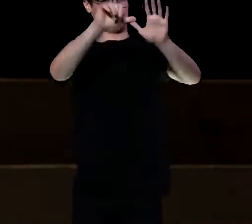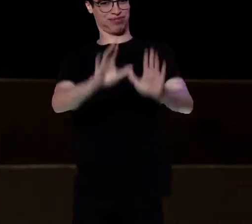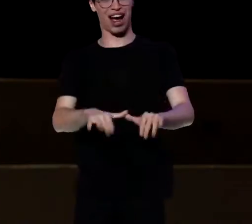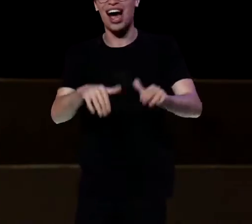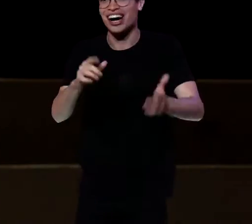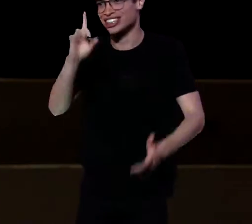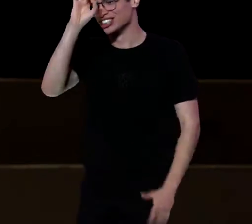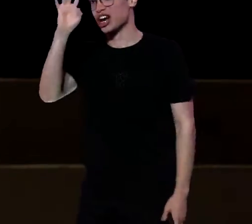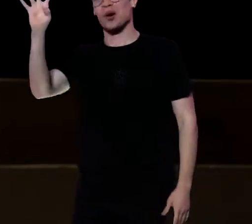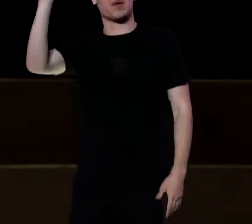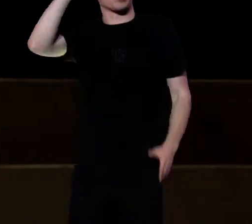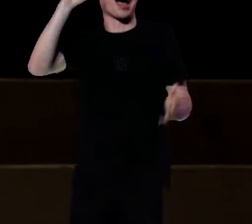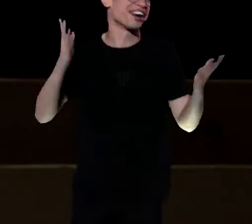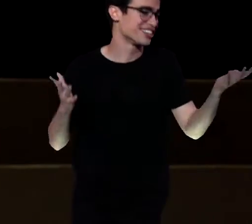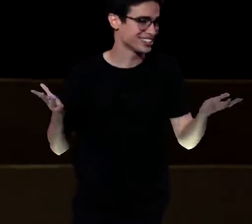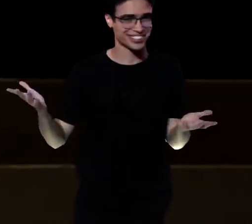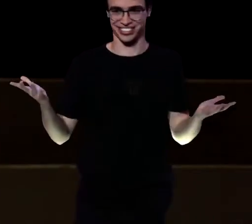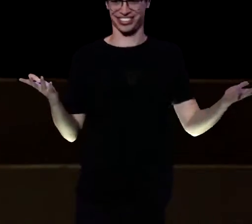entendeu? Sei lá.